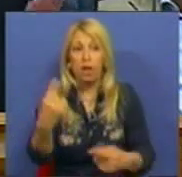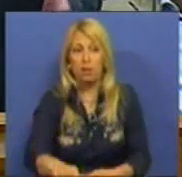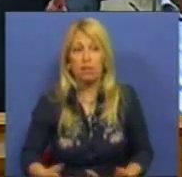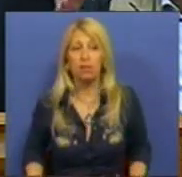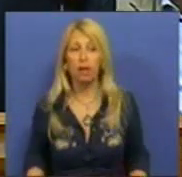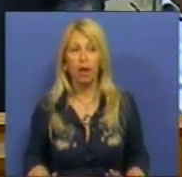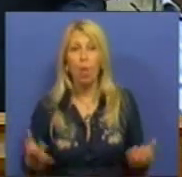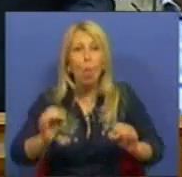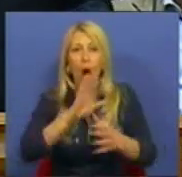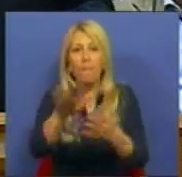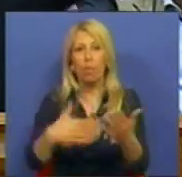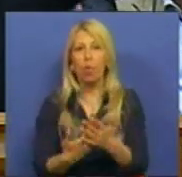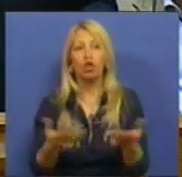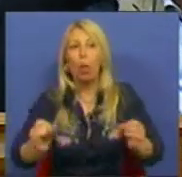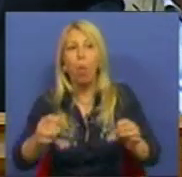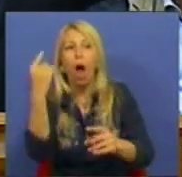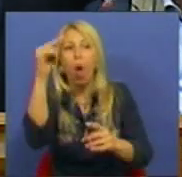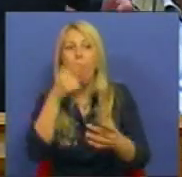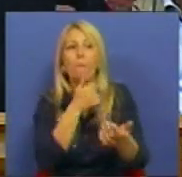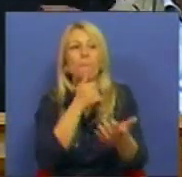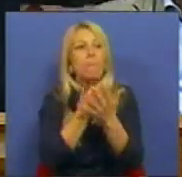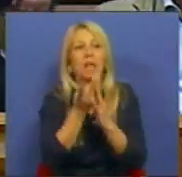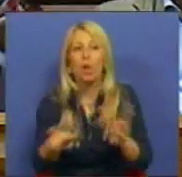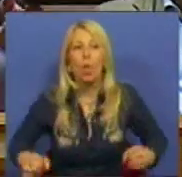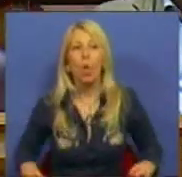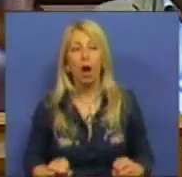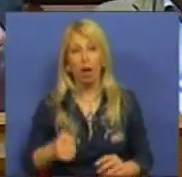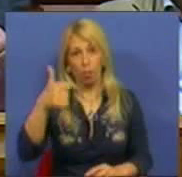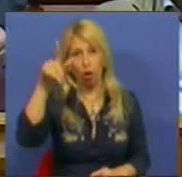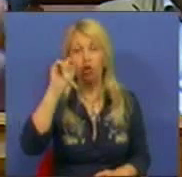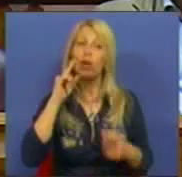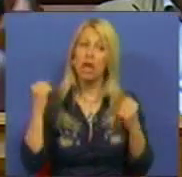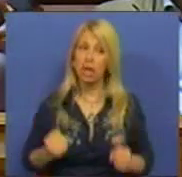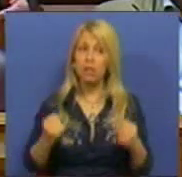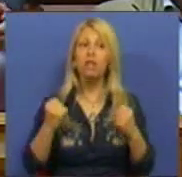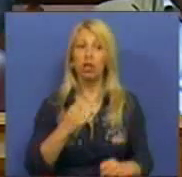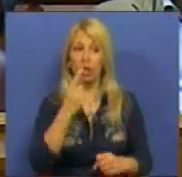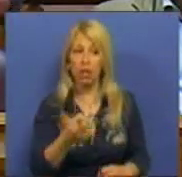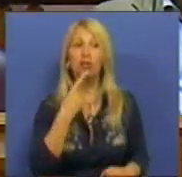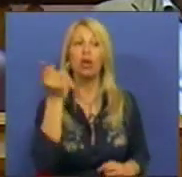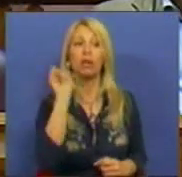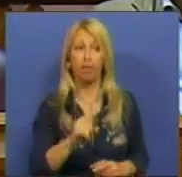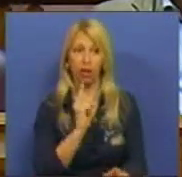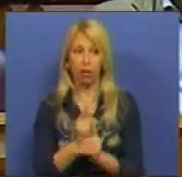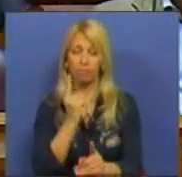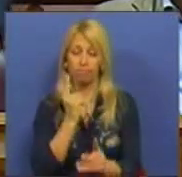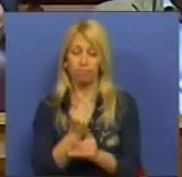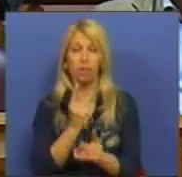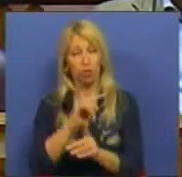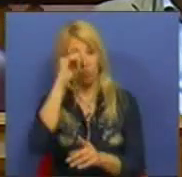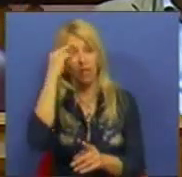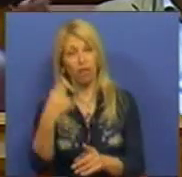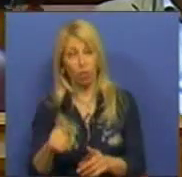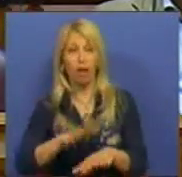proposta, não tem uma medida. O Bloco de Esquerda insiste e repete, apesar da